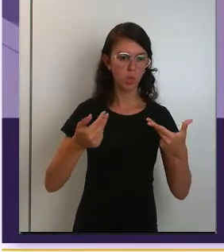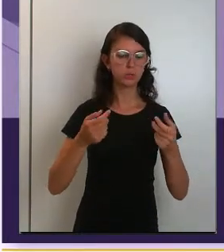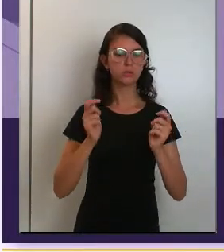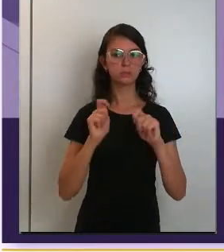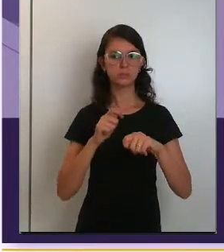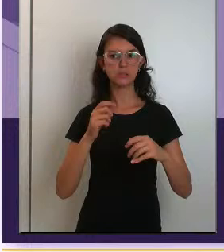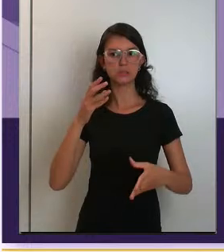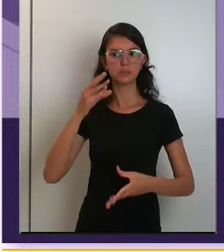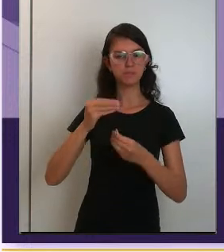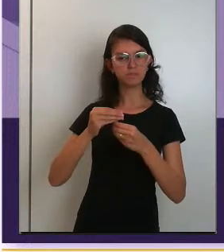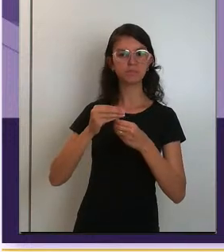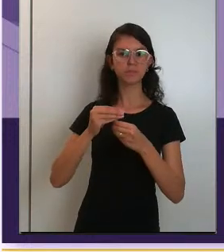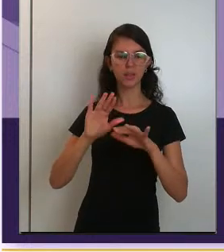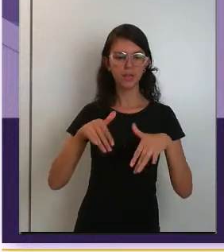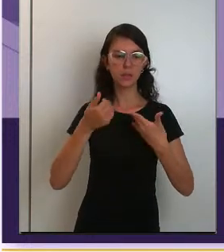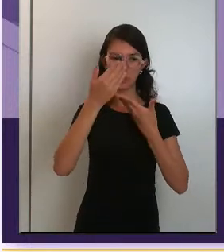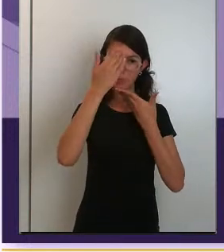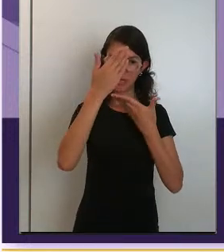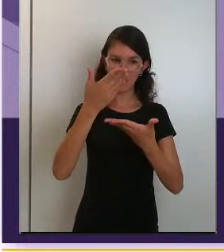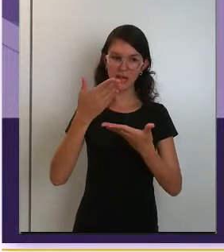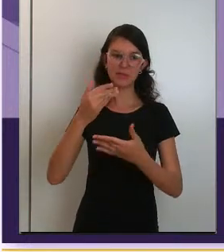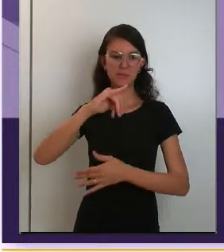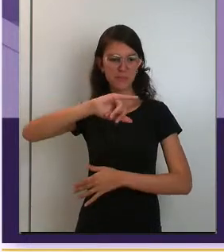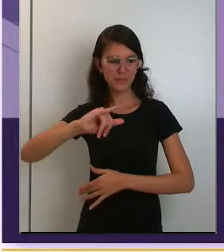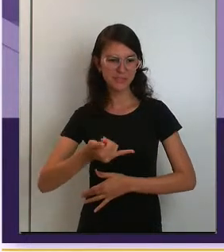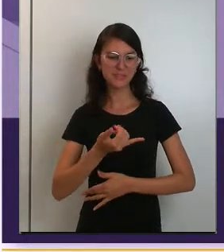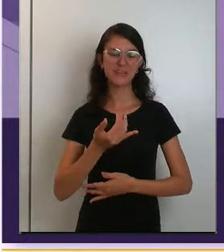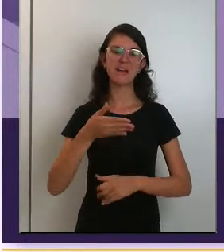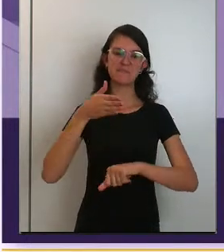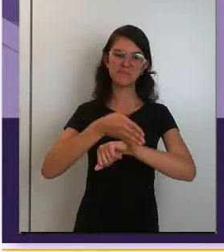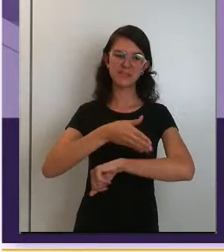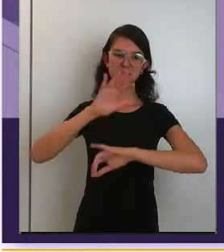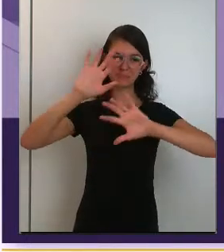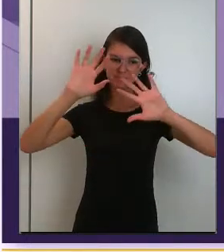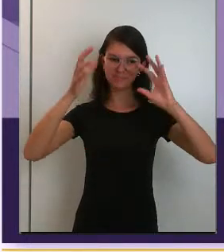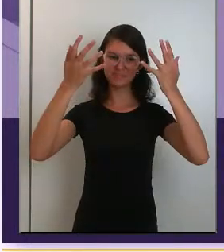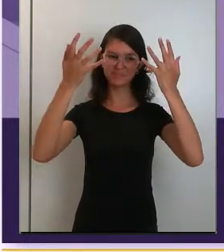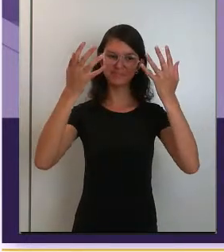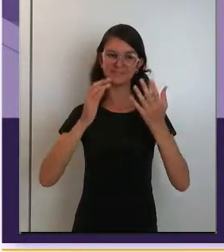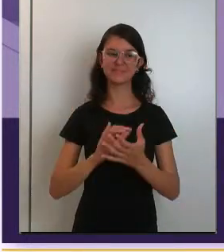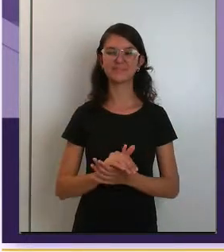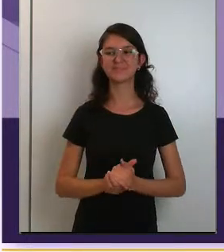queria agradecer pela oportunidade de participar do evento hoje.